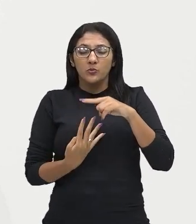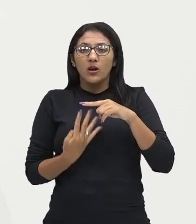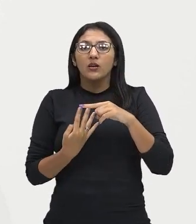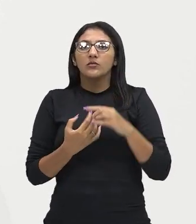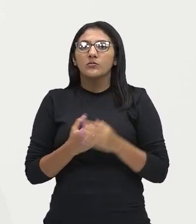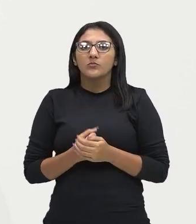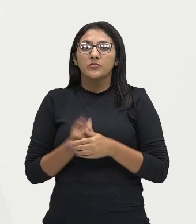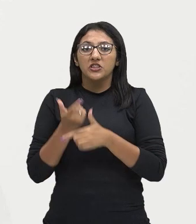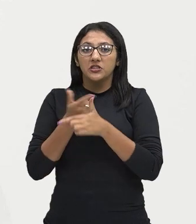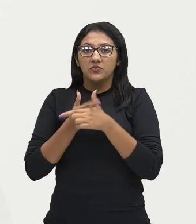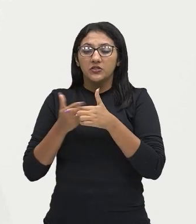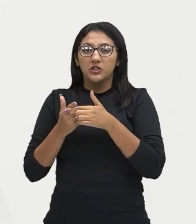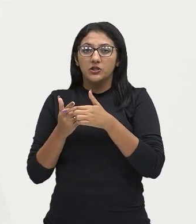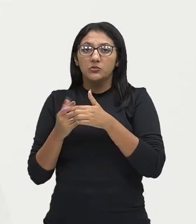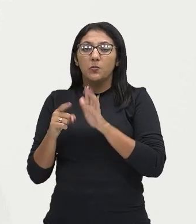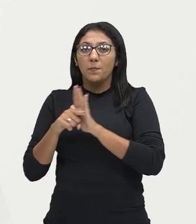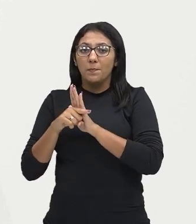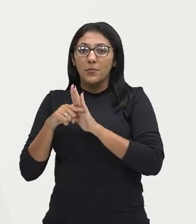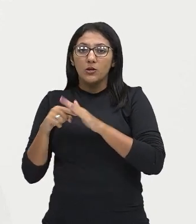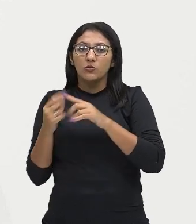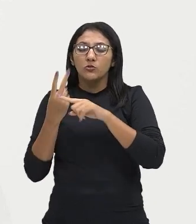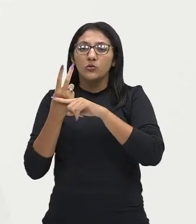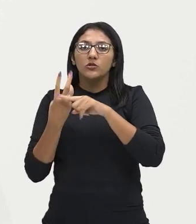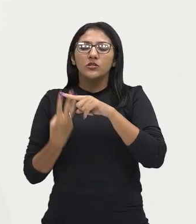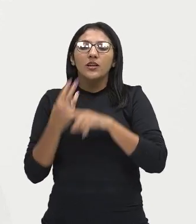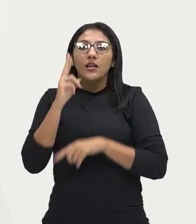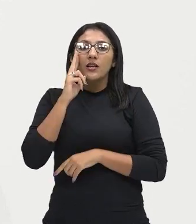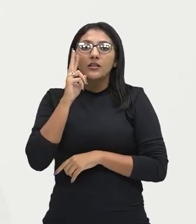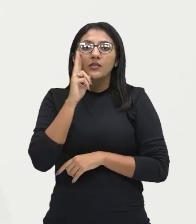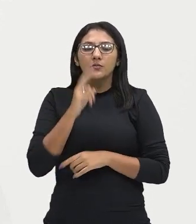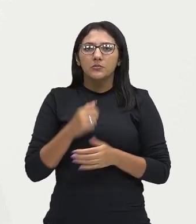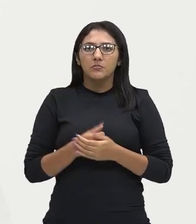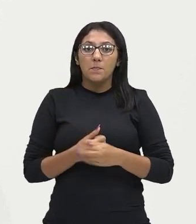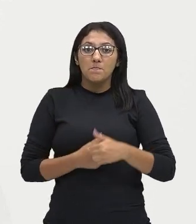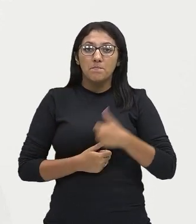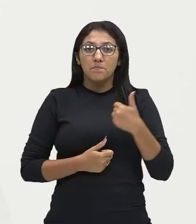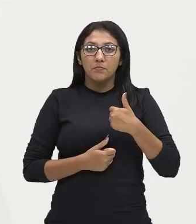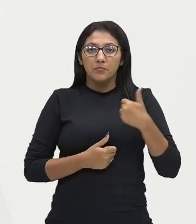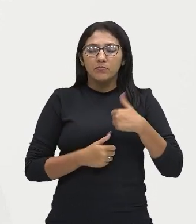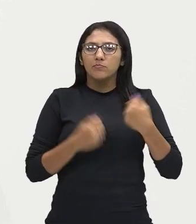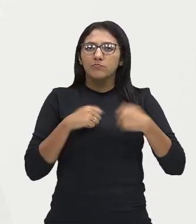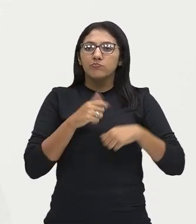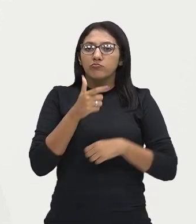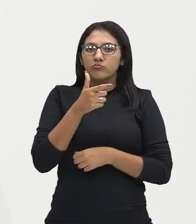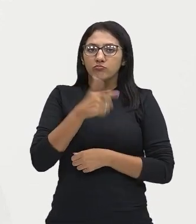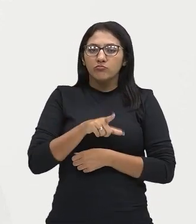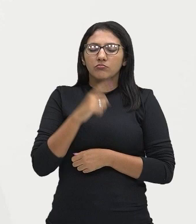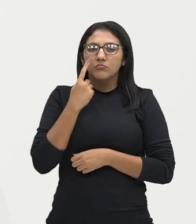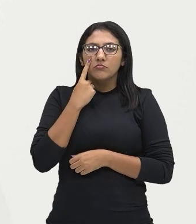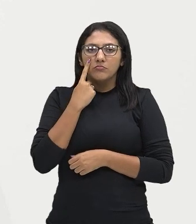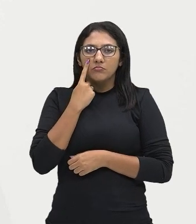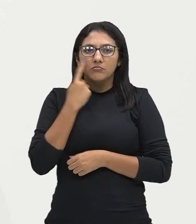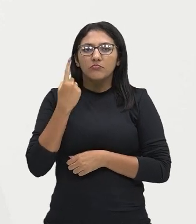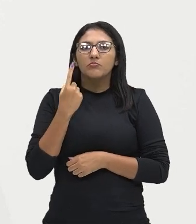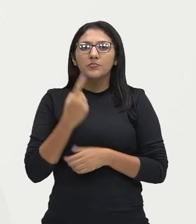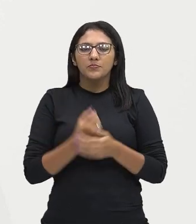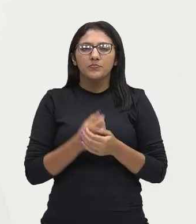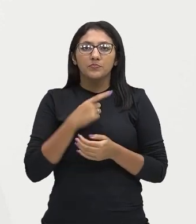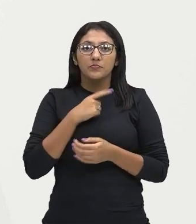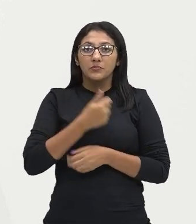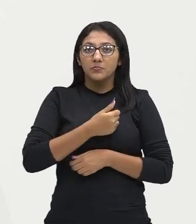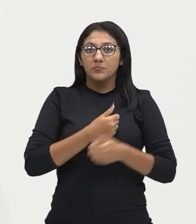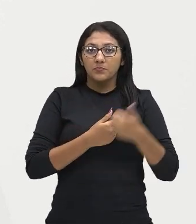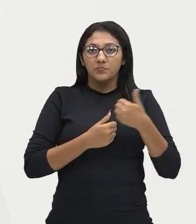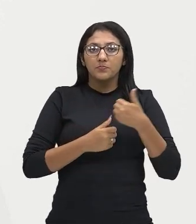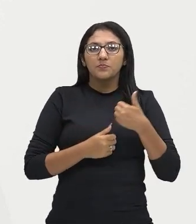sobre 3. E a gente vai aplicar a regra. Primeira regra, repete a primeira, pessoal. Aqui, ó, nós temos a primeira fração,